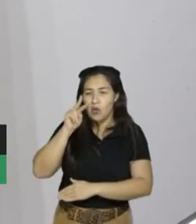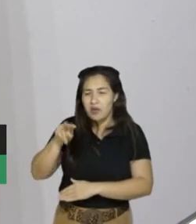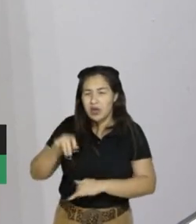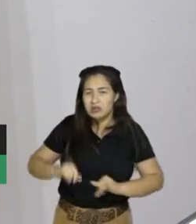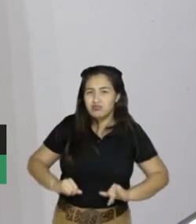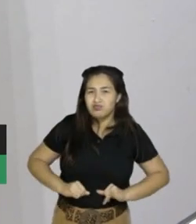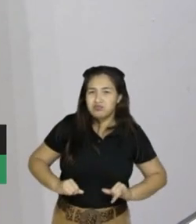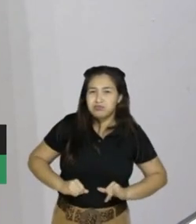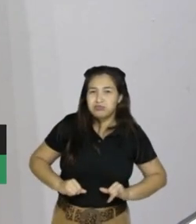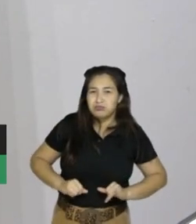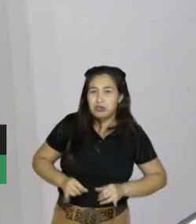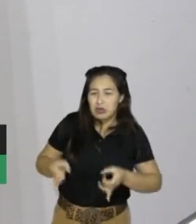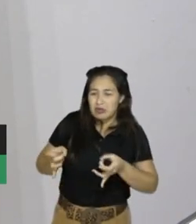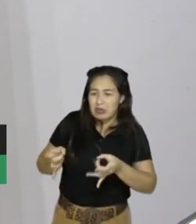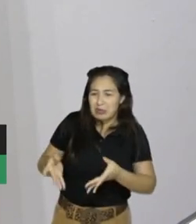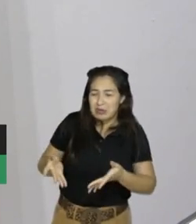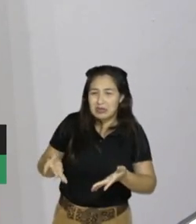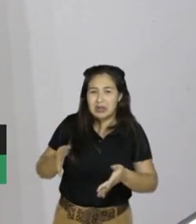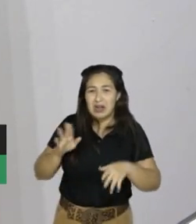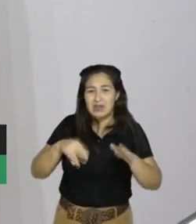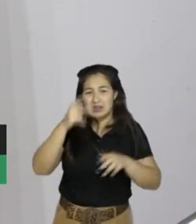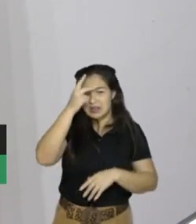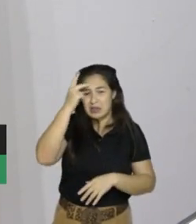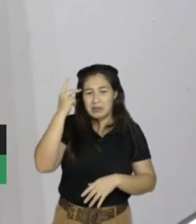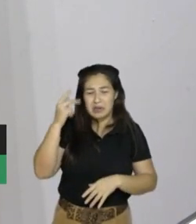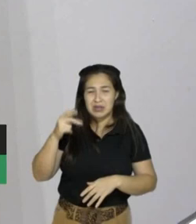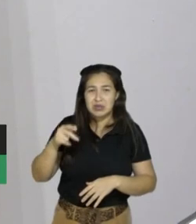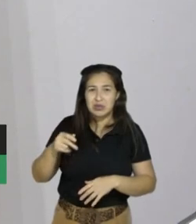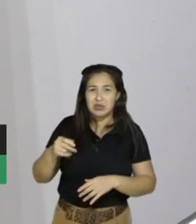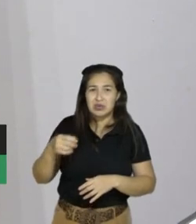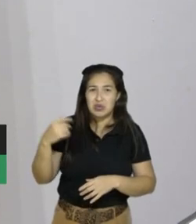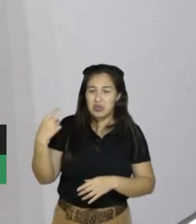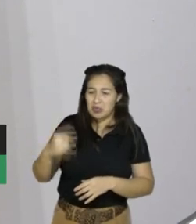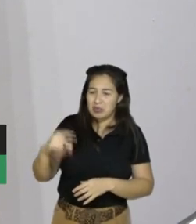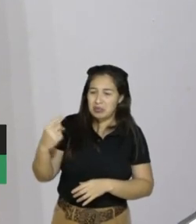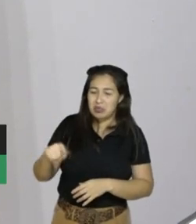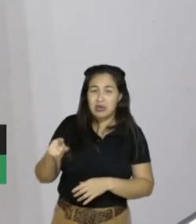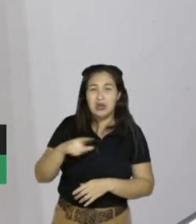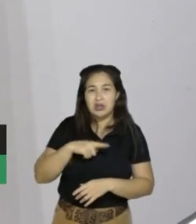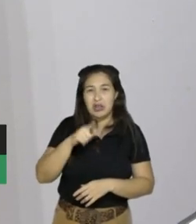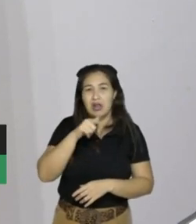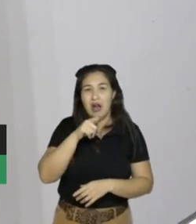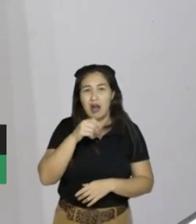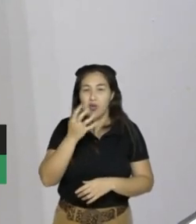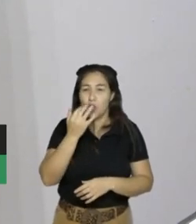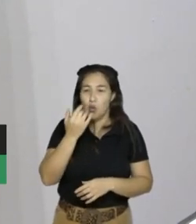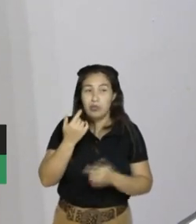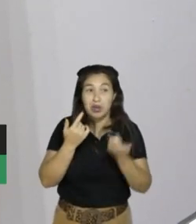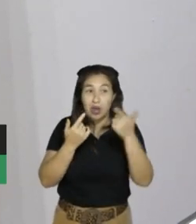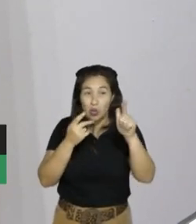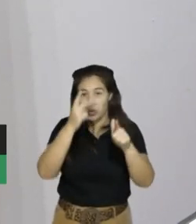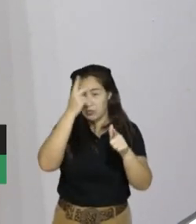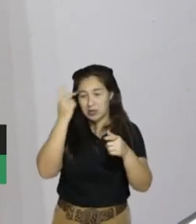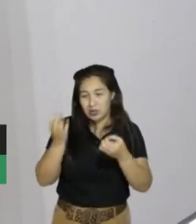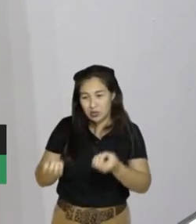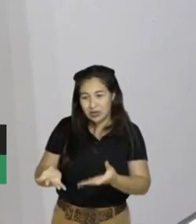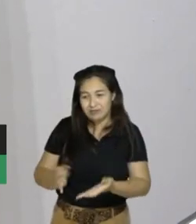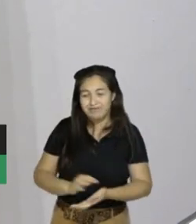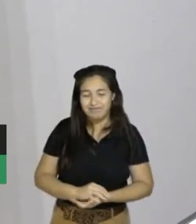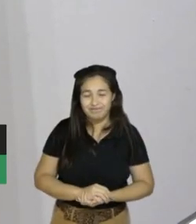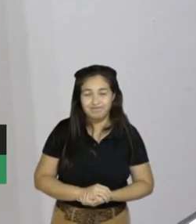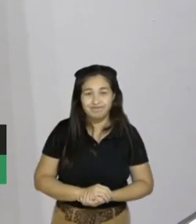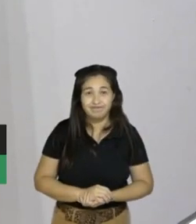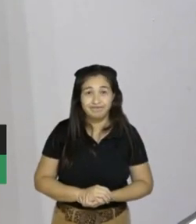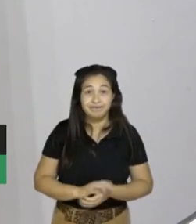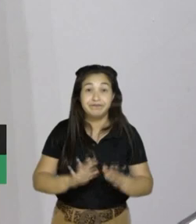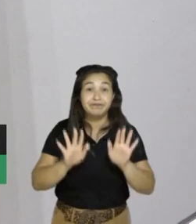os maus tratos às vezes alguém chuta alguém e tem os abençoados que dão comida dão água para eles quer dizer também nesse meu tempo que